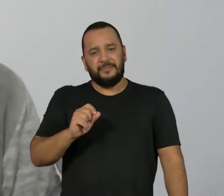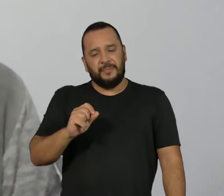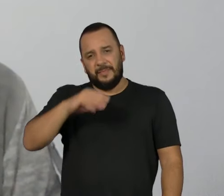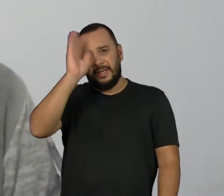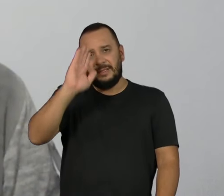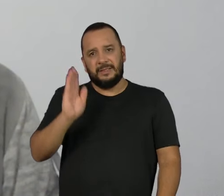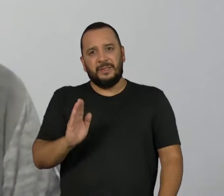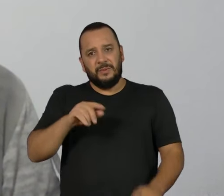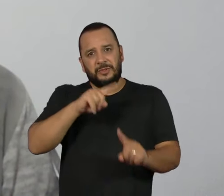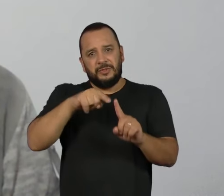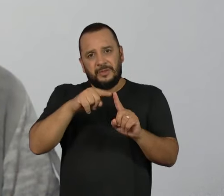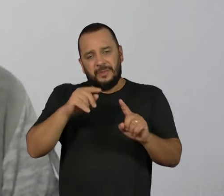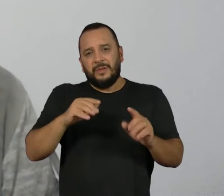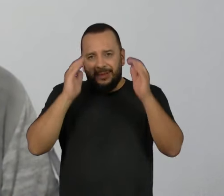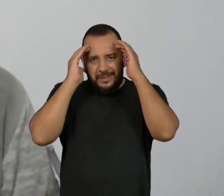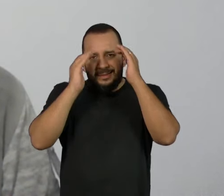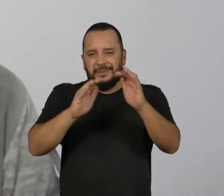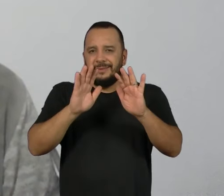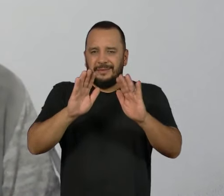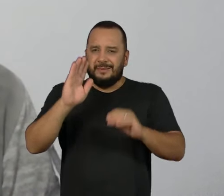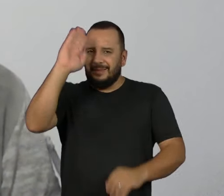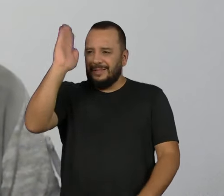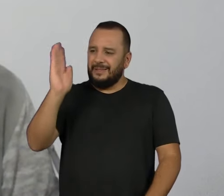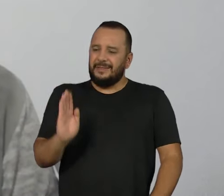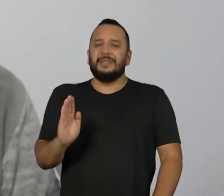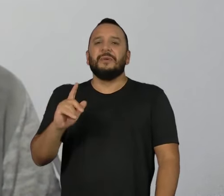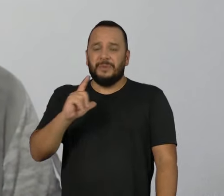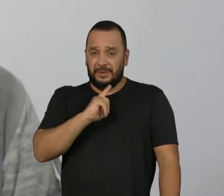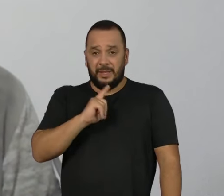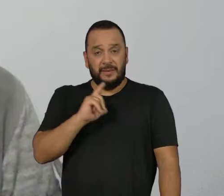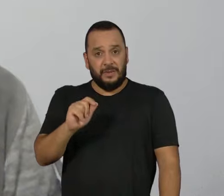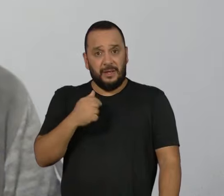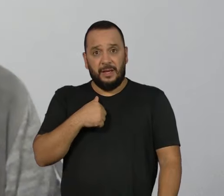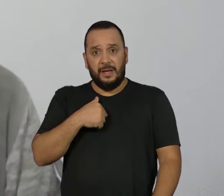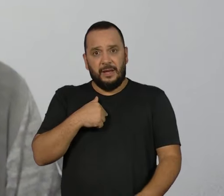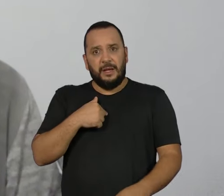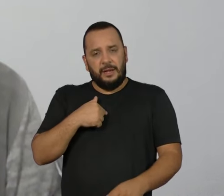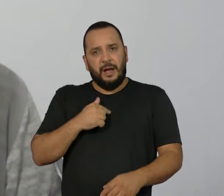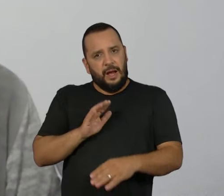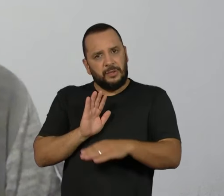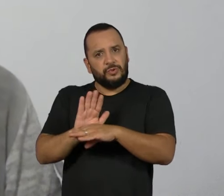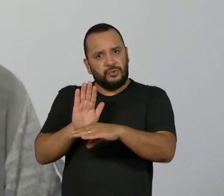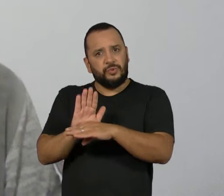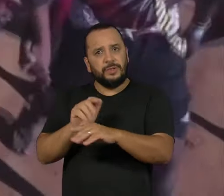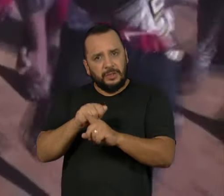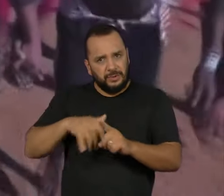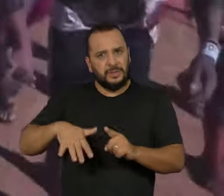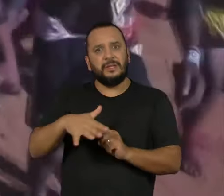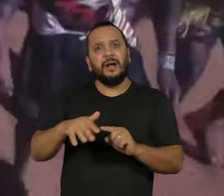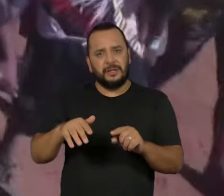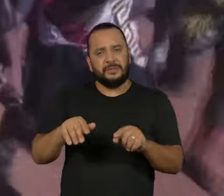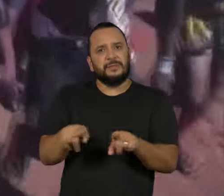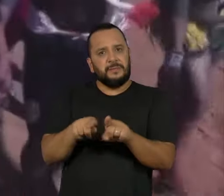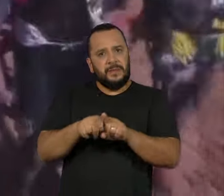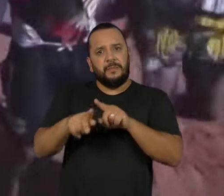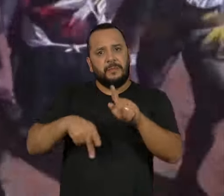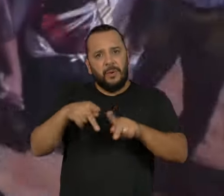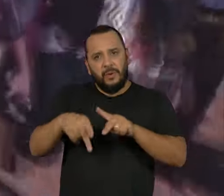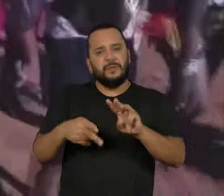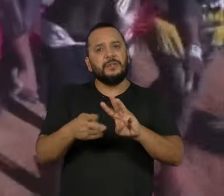cumprir. Inclusive, no caso do Brasil, metas que tiveram a colaboração na sua construção, tanto da sociedade civil, né, dos povos e